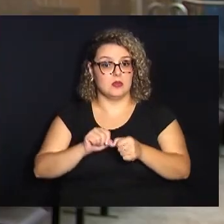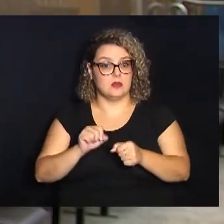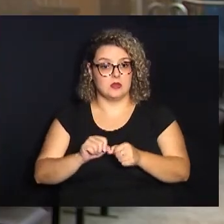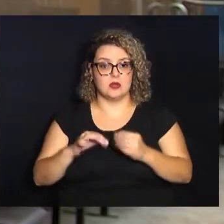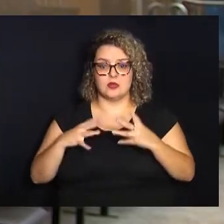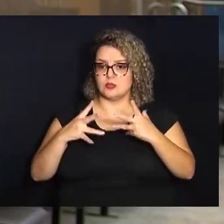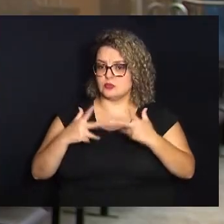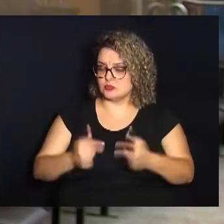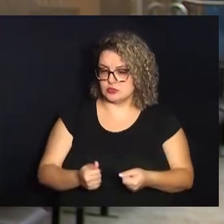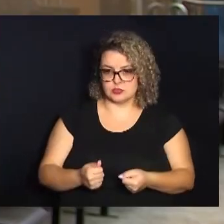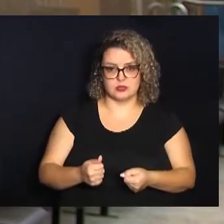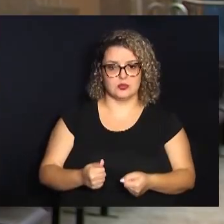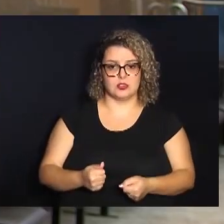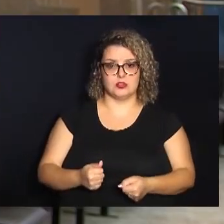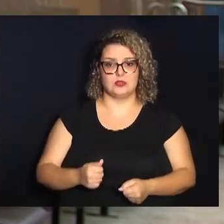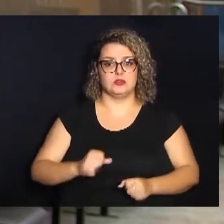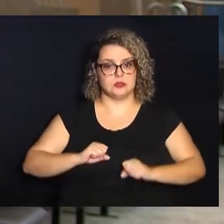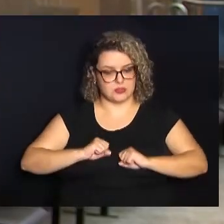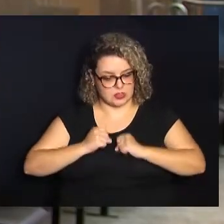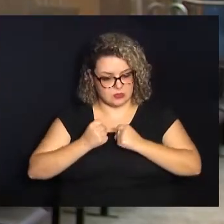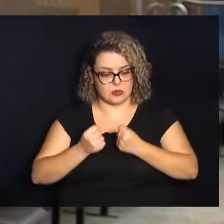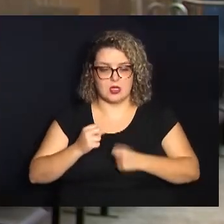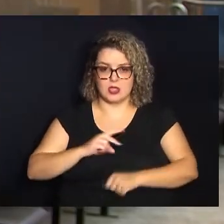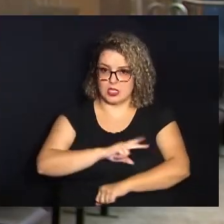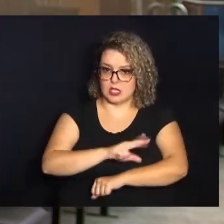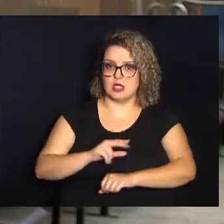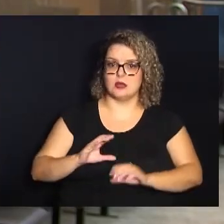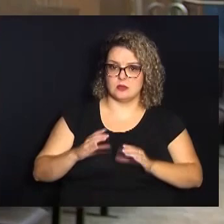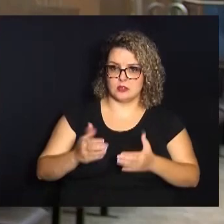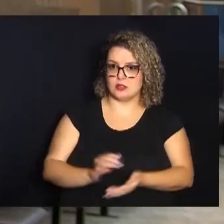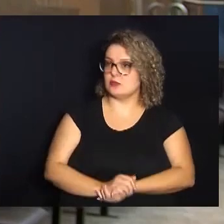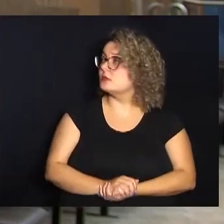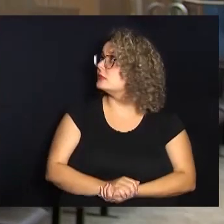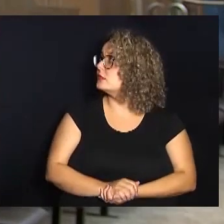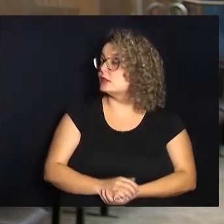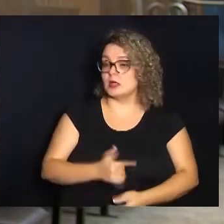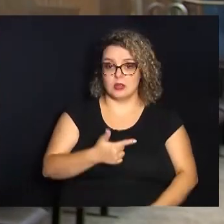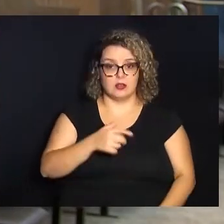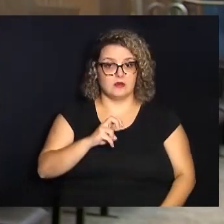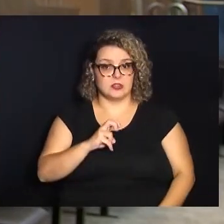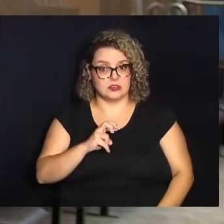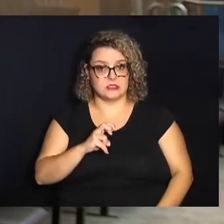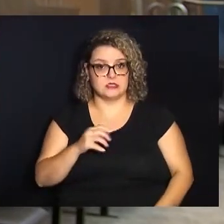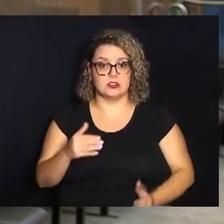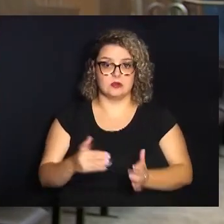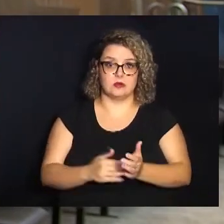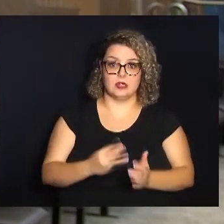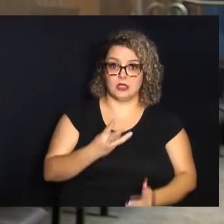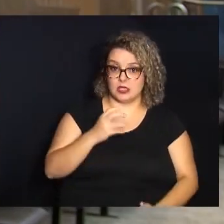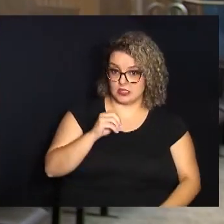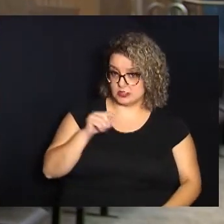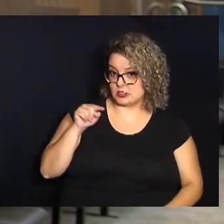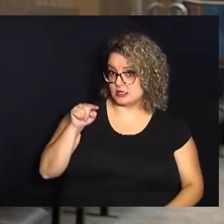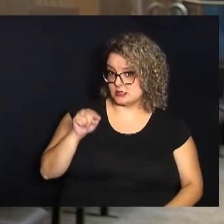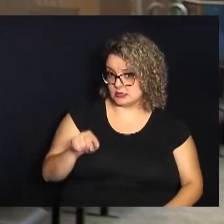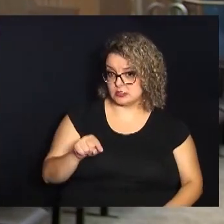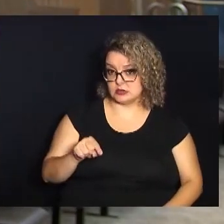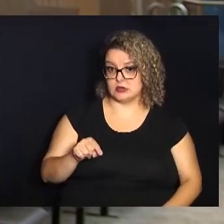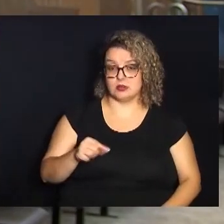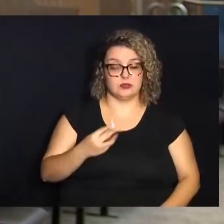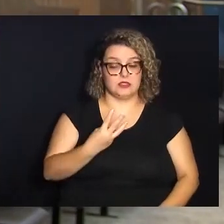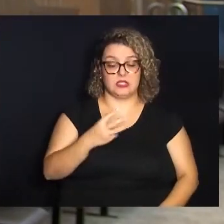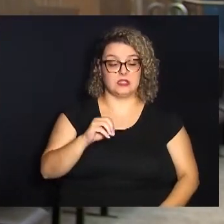volta de 25 a 30 milhões de italianos descendentes no Brasil. E eu acredito que realmente não é um